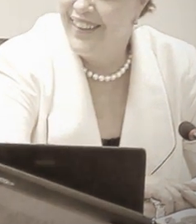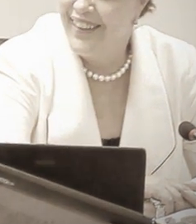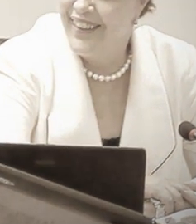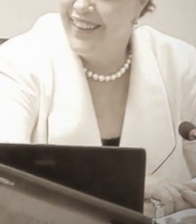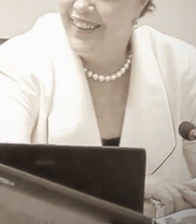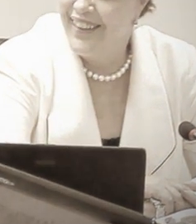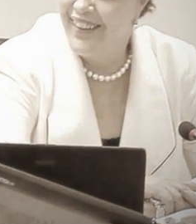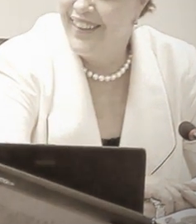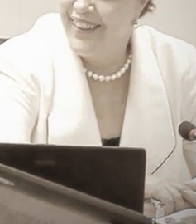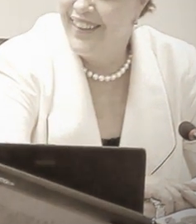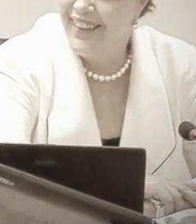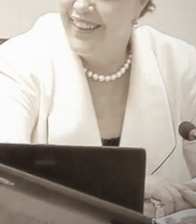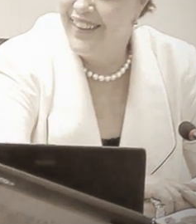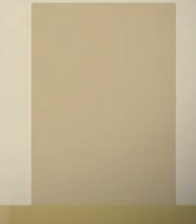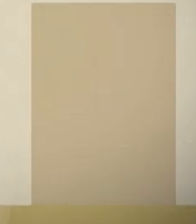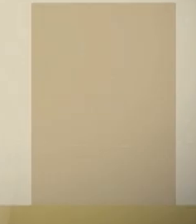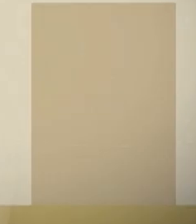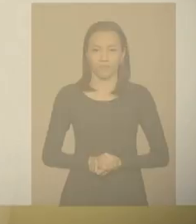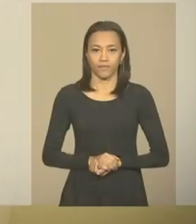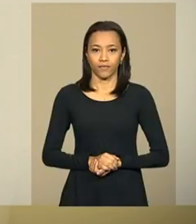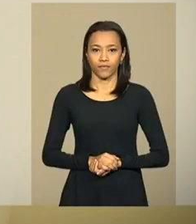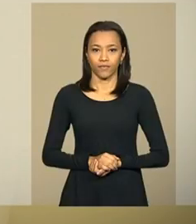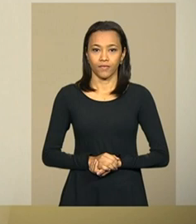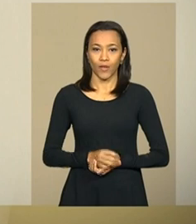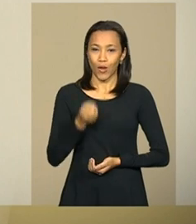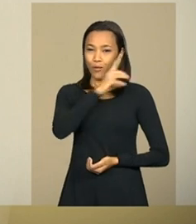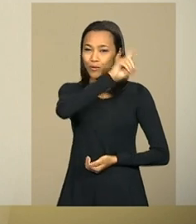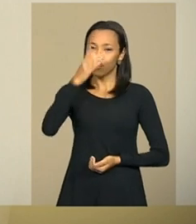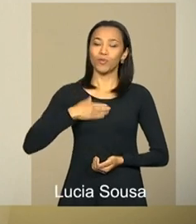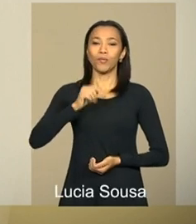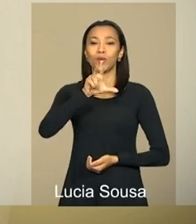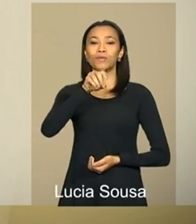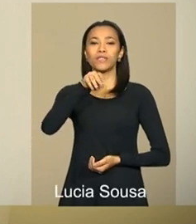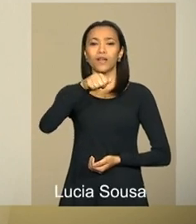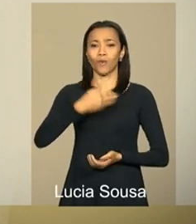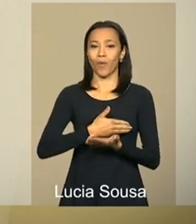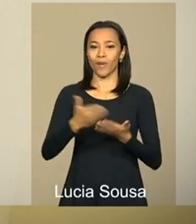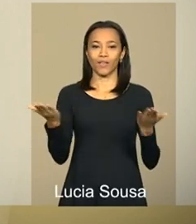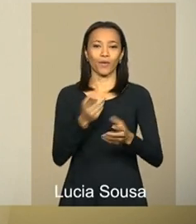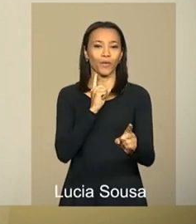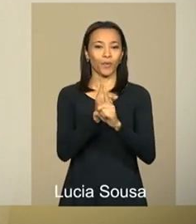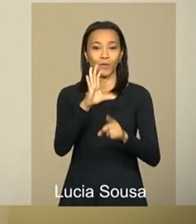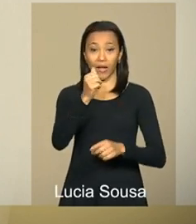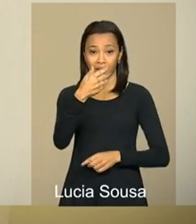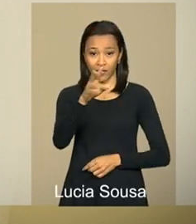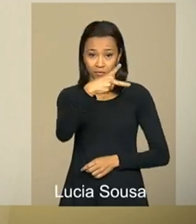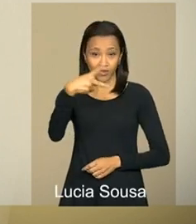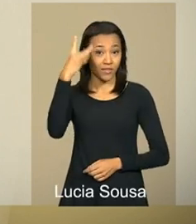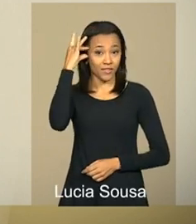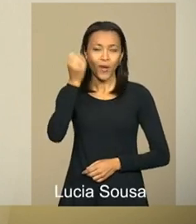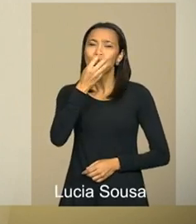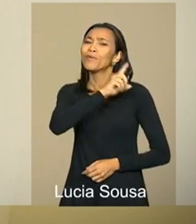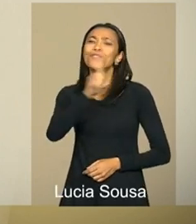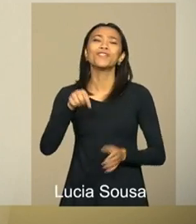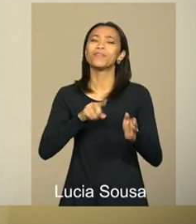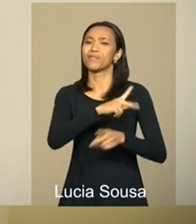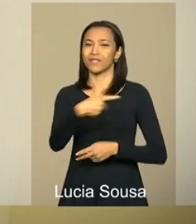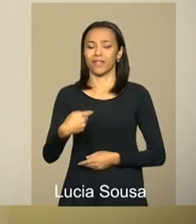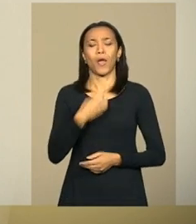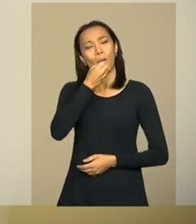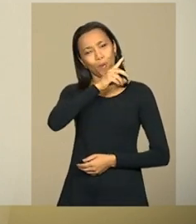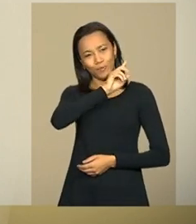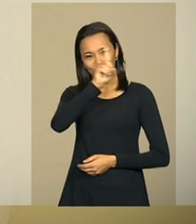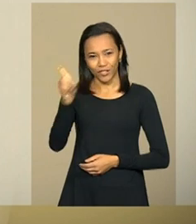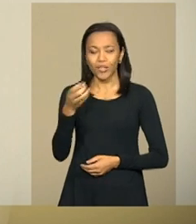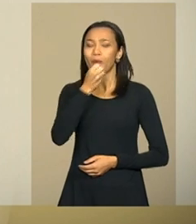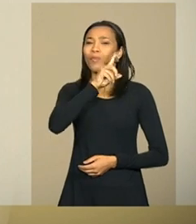café com a Presidenta Olá bom dia eu sou o Luciano Seixas e começa agora mais um café com a presidenta Dilma Bom dia presidenta Bom dia